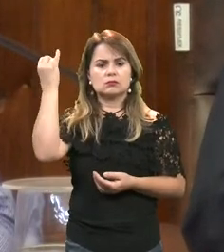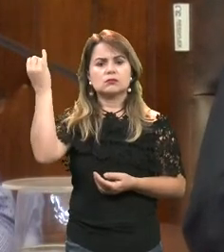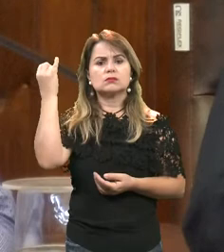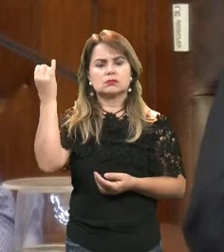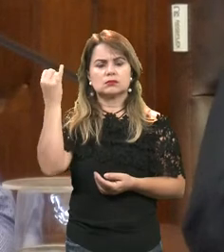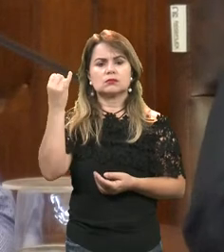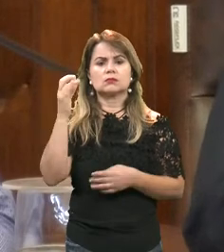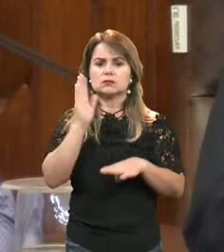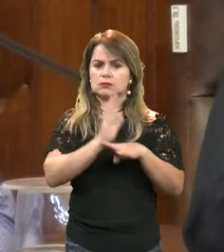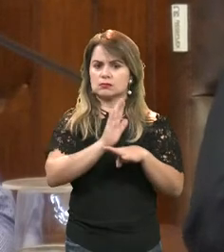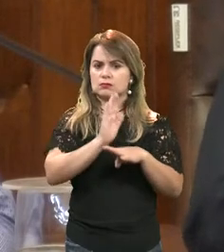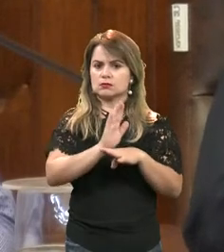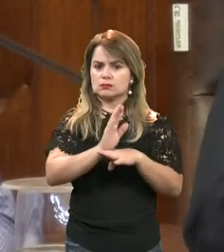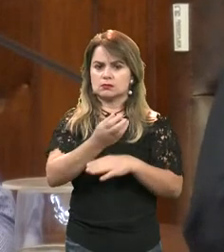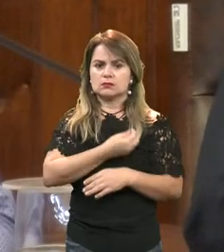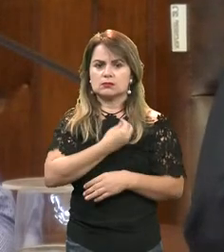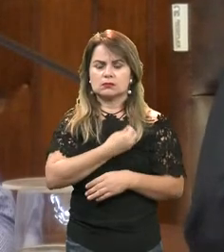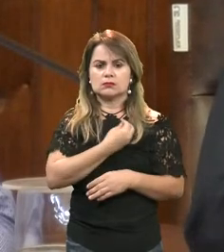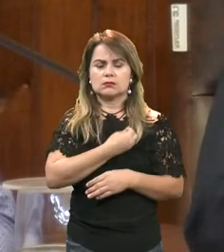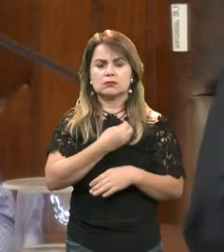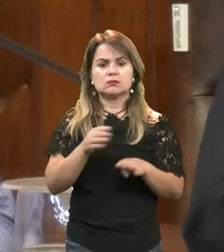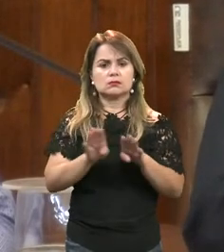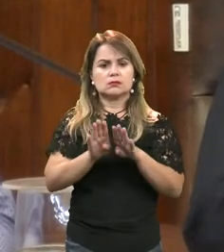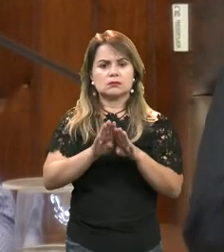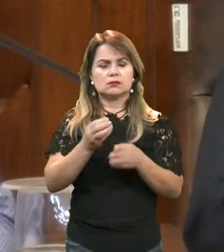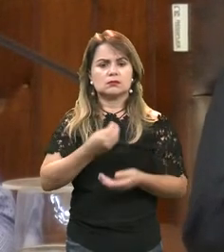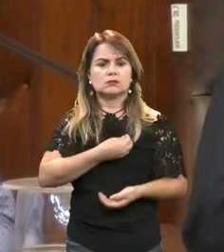assuntos em defesa da vida. Registro aqui